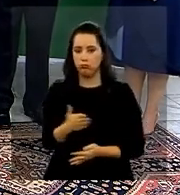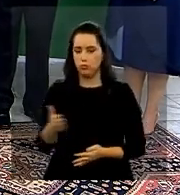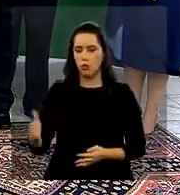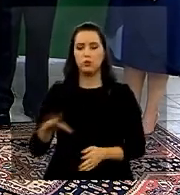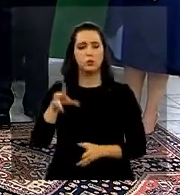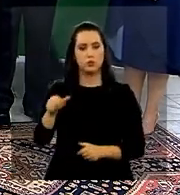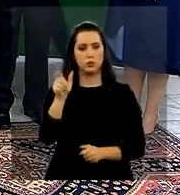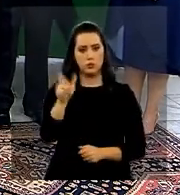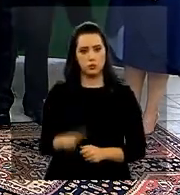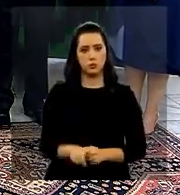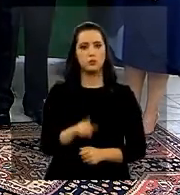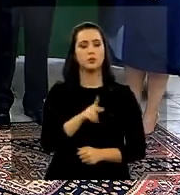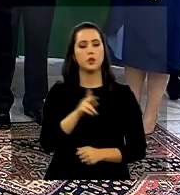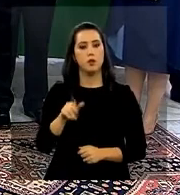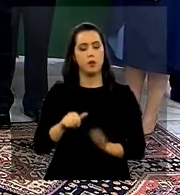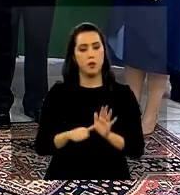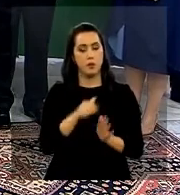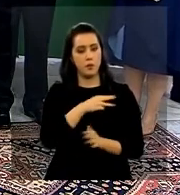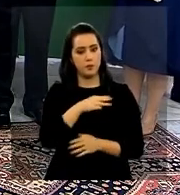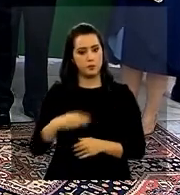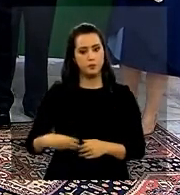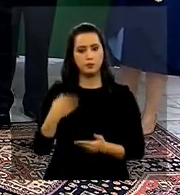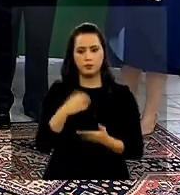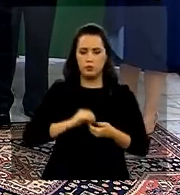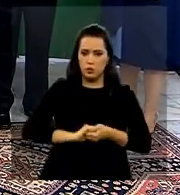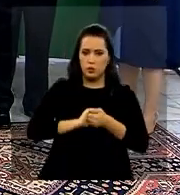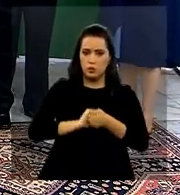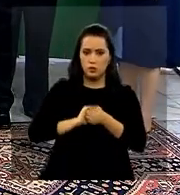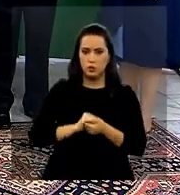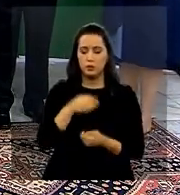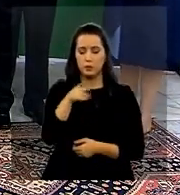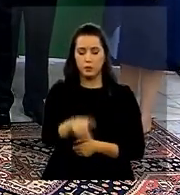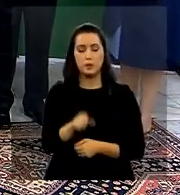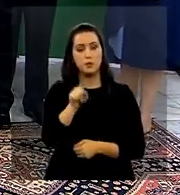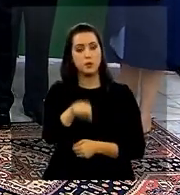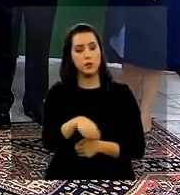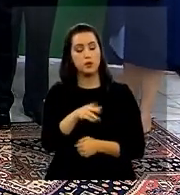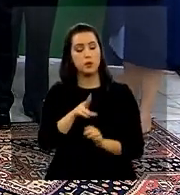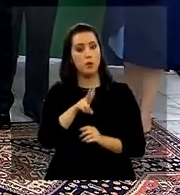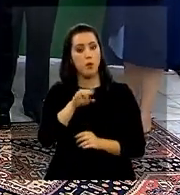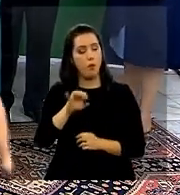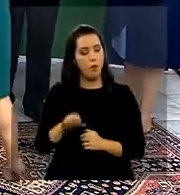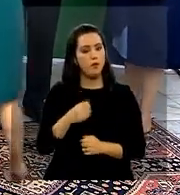Netanyahu cumprimenta o vice-presidente Hamilton Mourão, a esposa